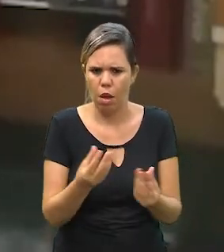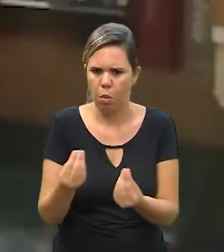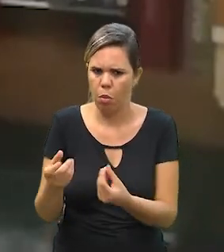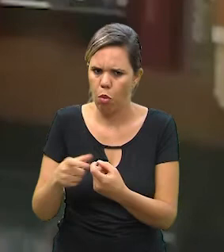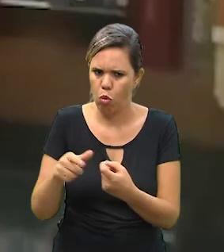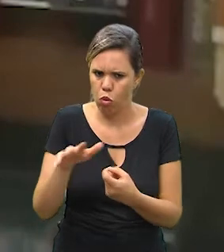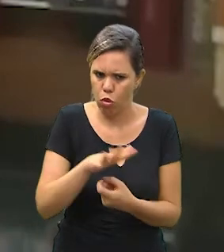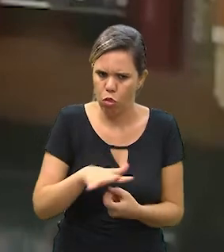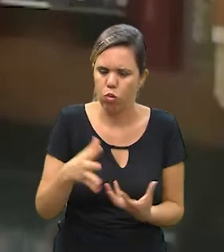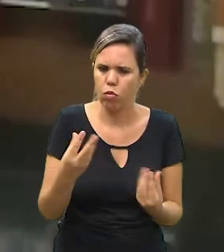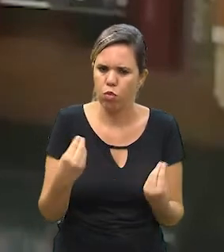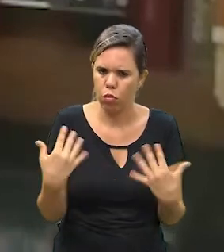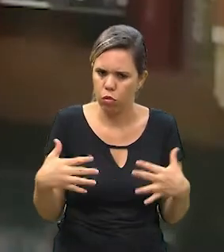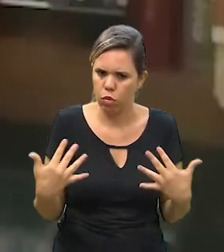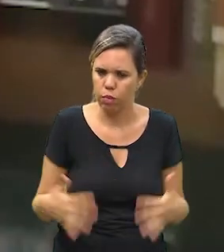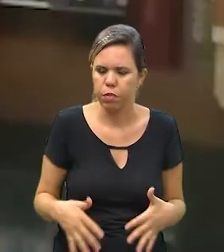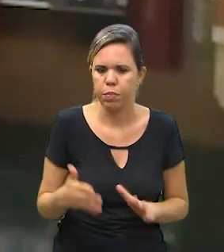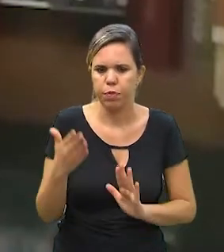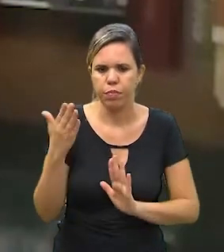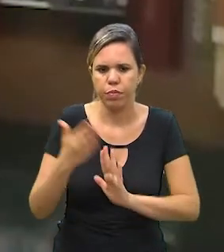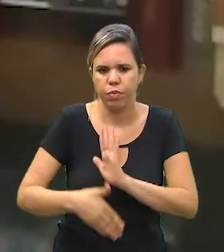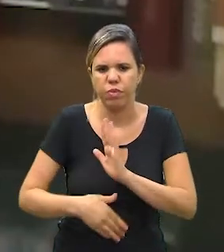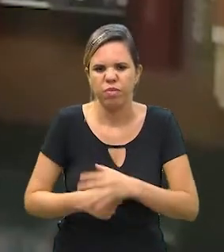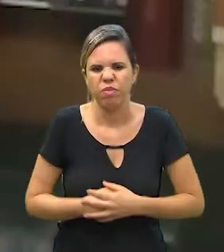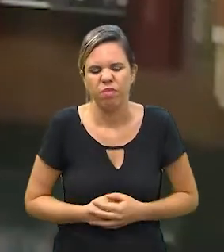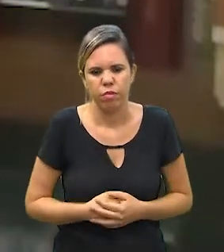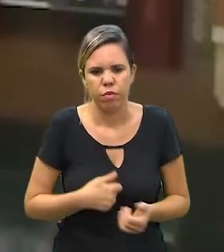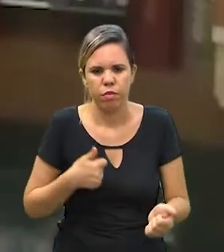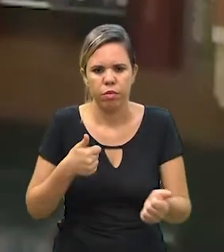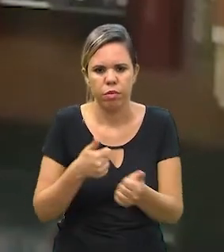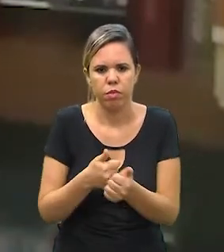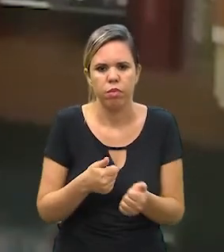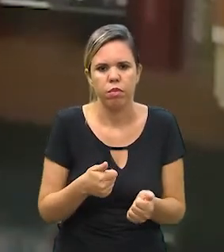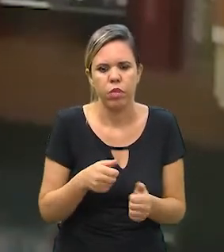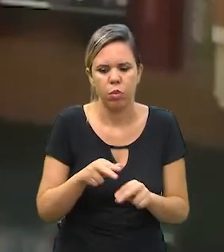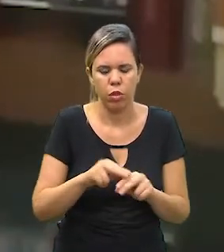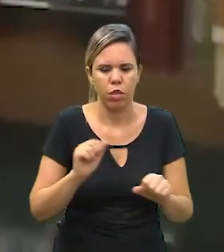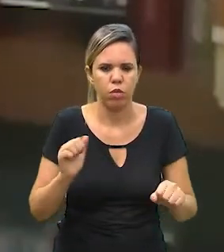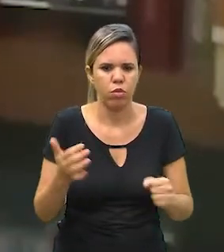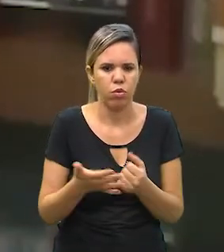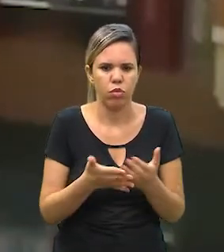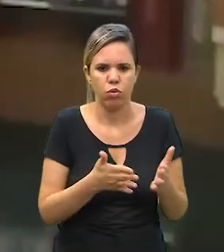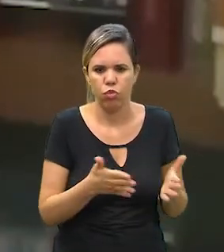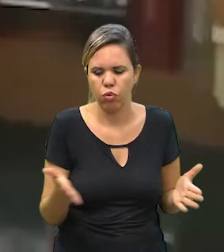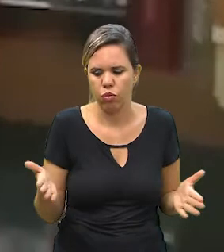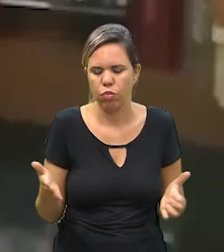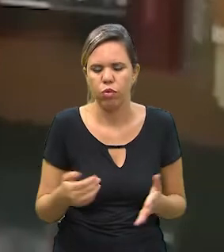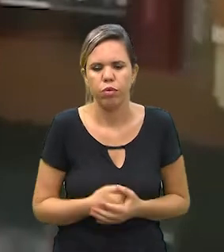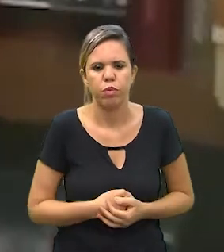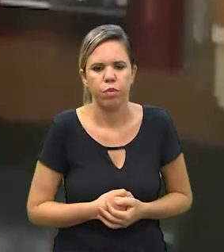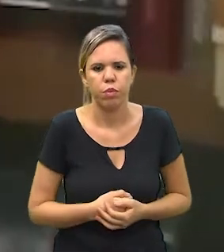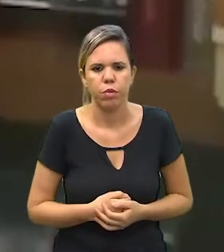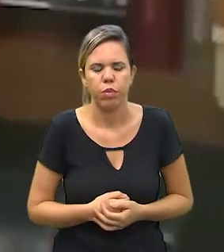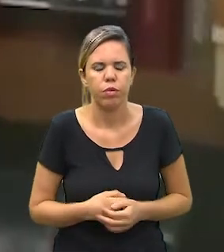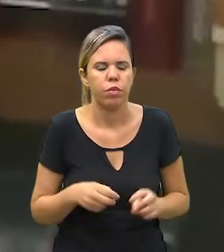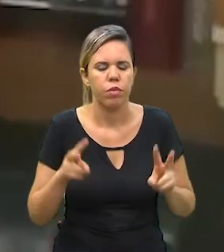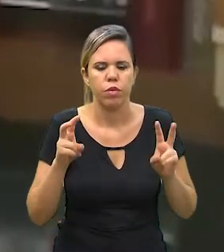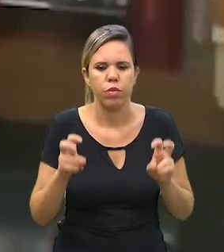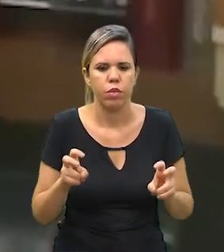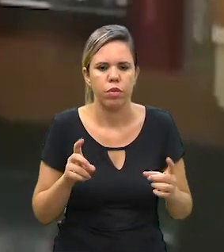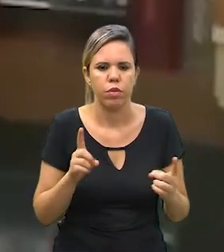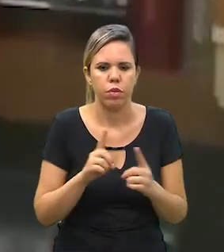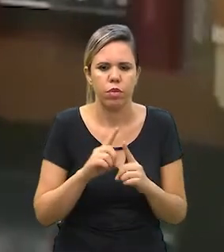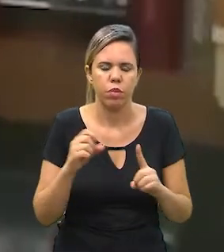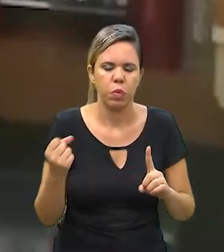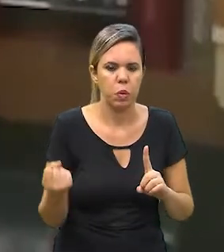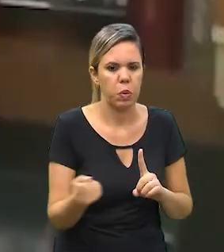vista médico. Prova disso foi o recente surto, a recente epidemia do Covid. No que diz respeito à